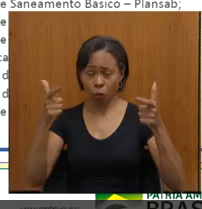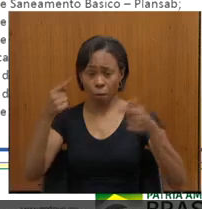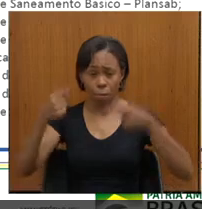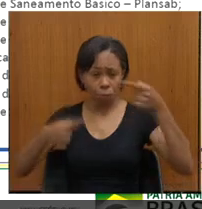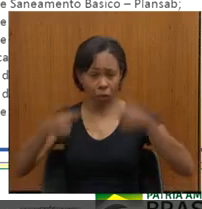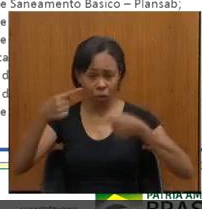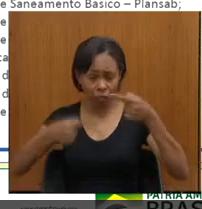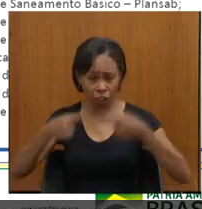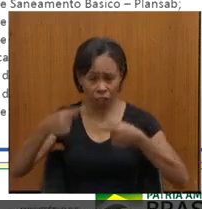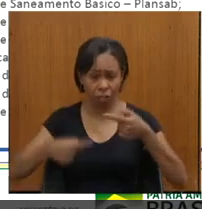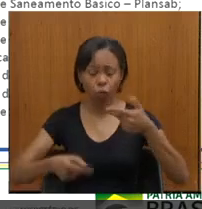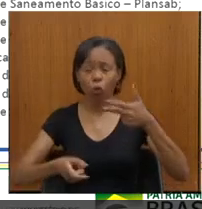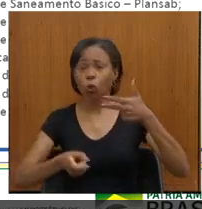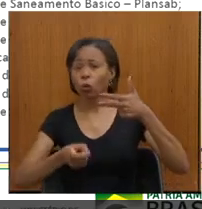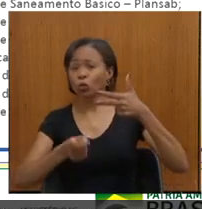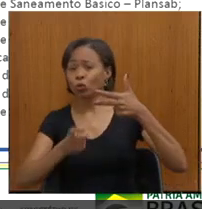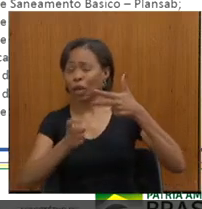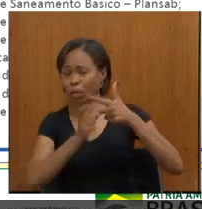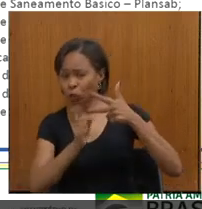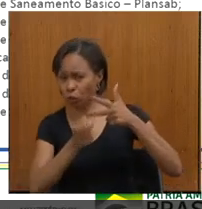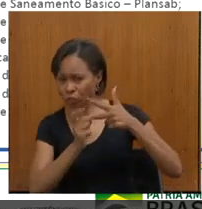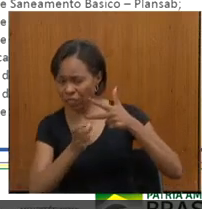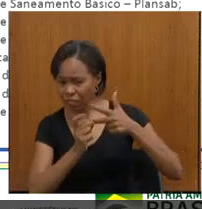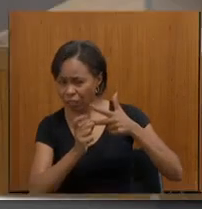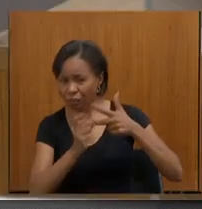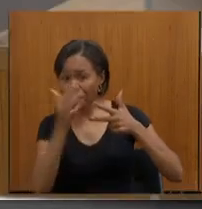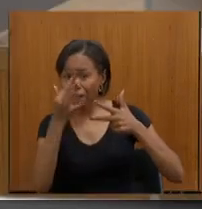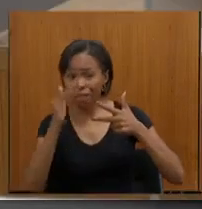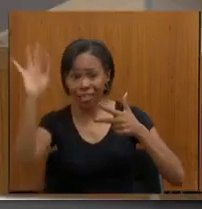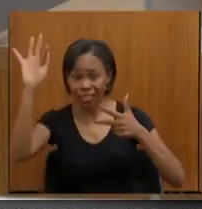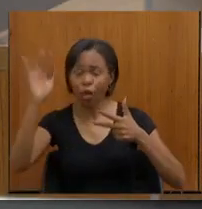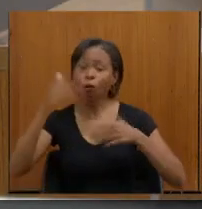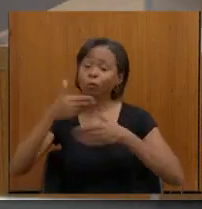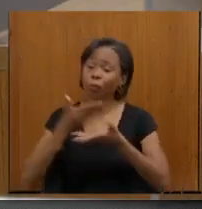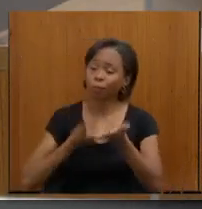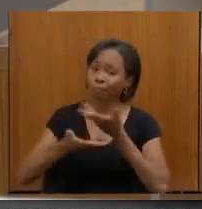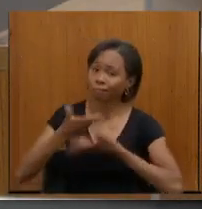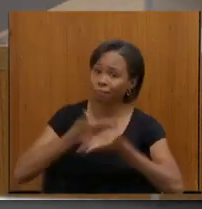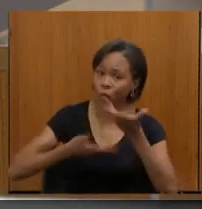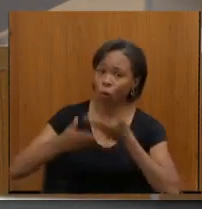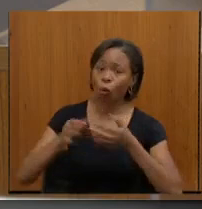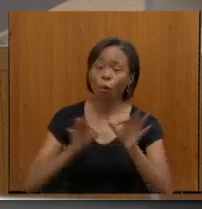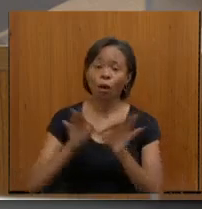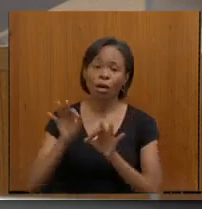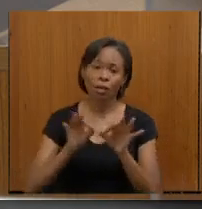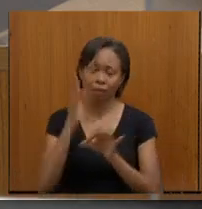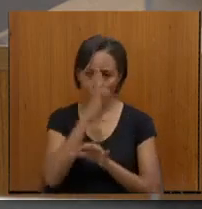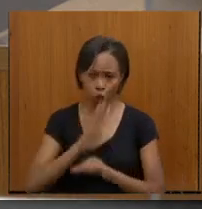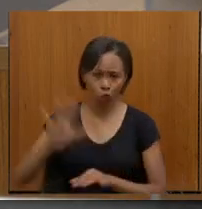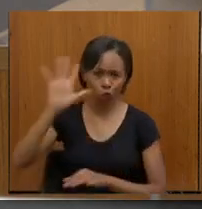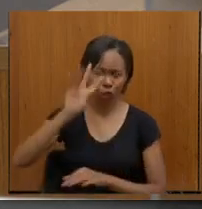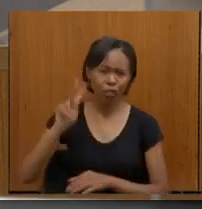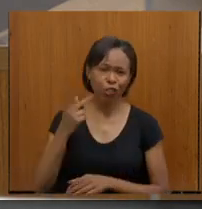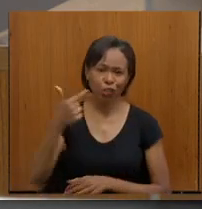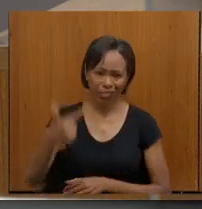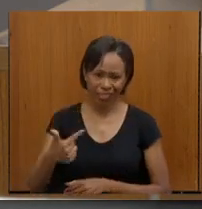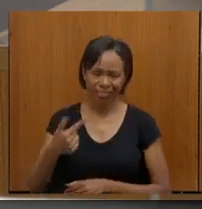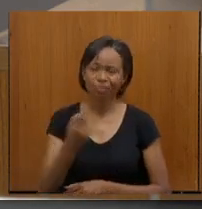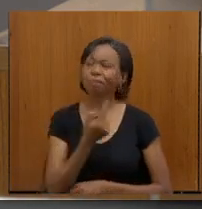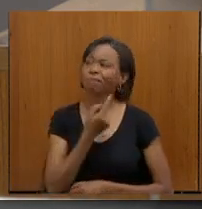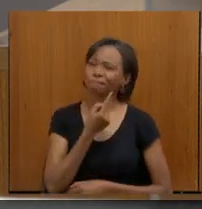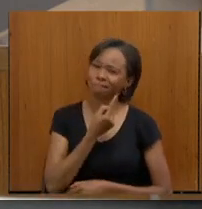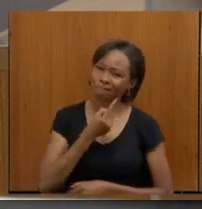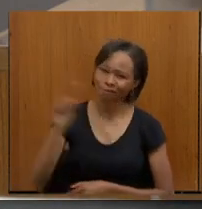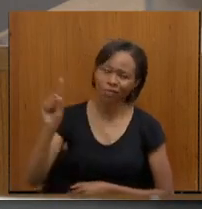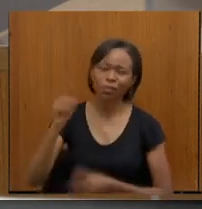e que precisam conversar de alguma forma com um problema Nacional de hidrogênio próximos lá eu acho que aí sim é o último eu agradeço